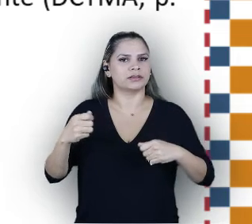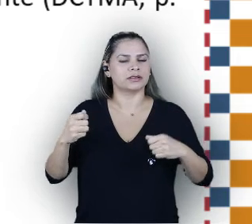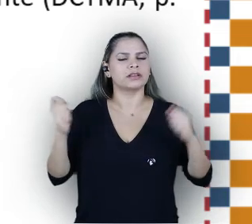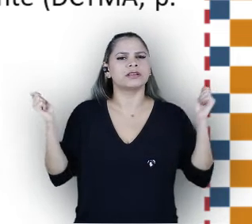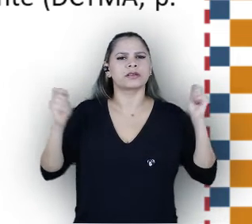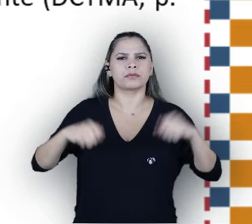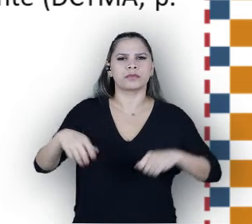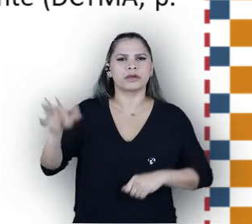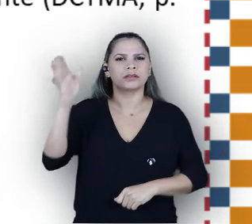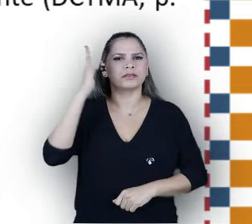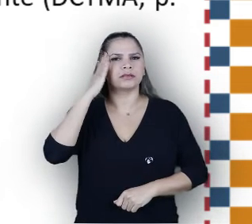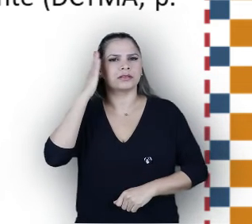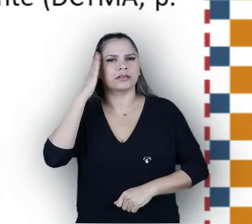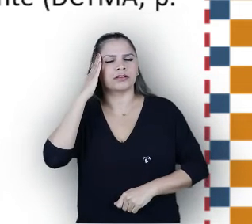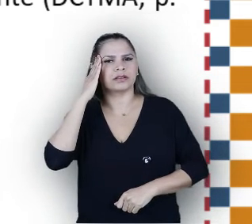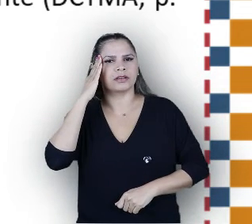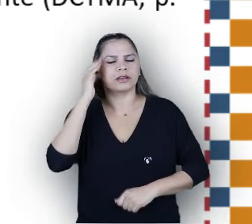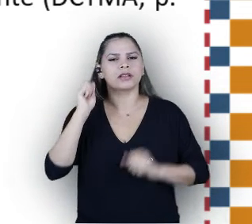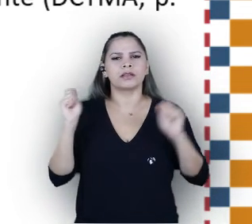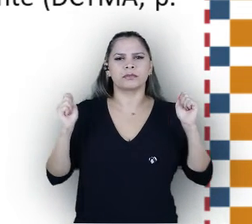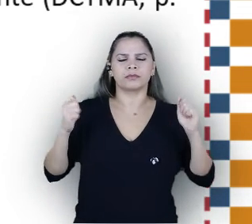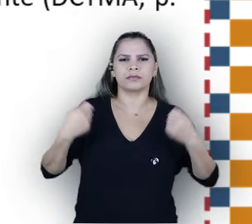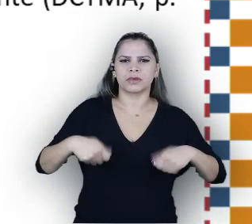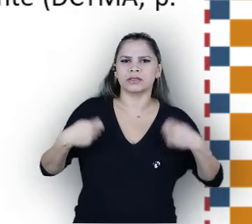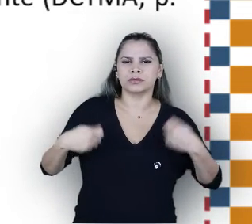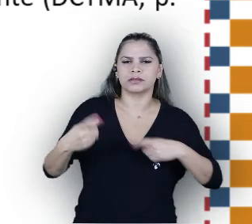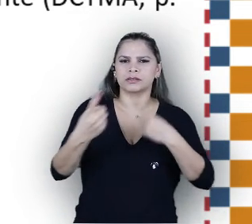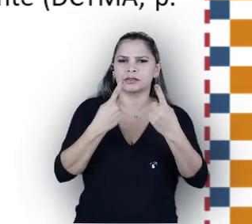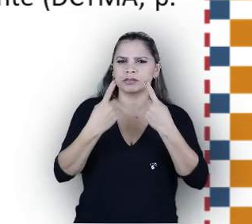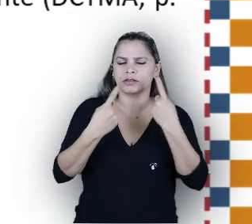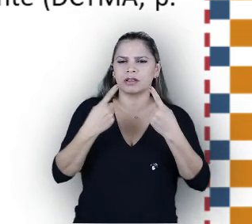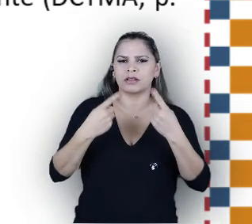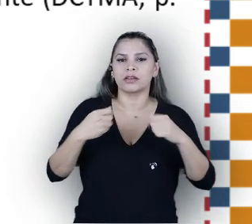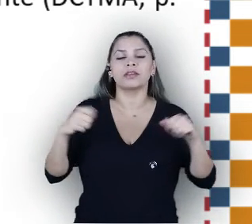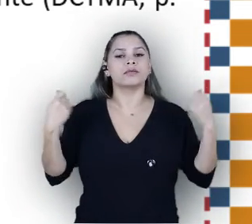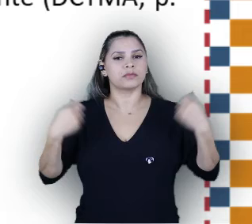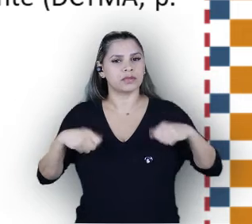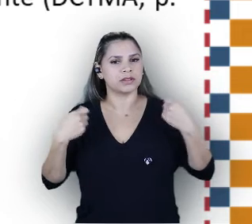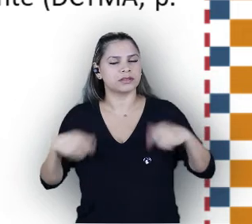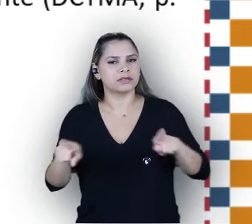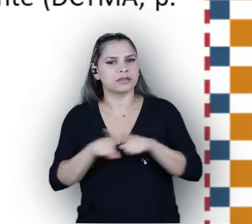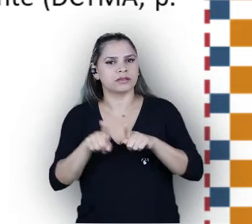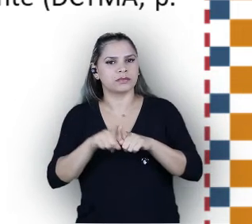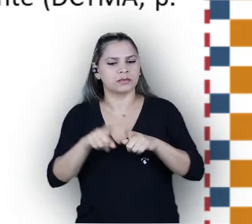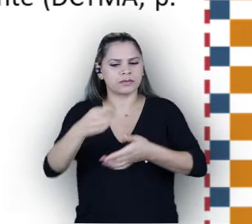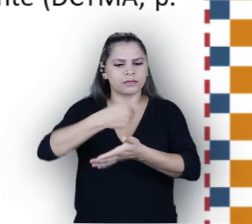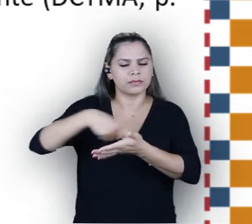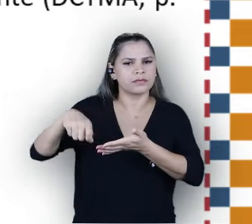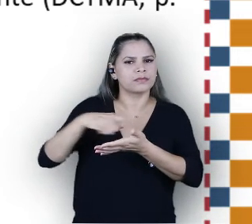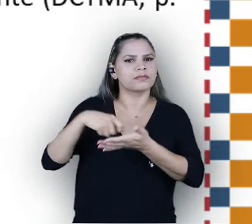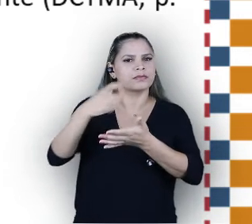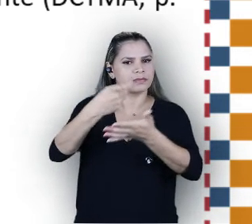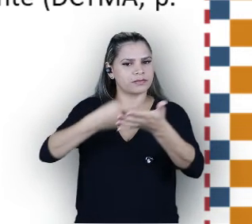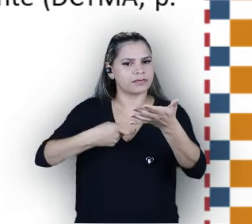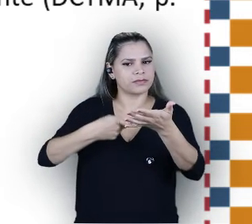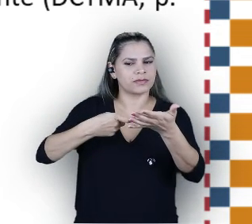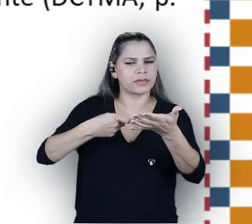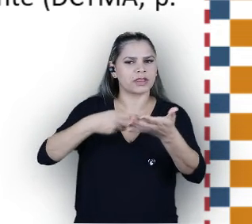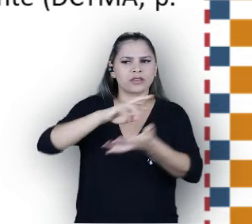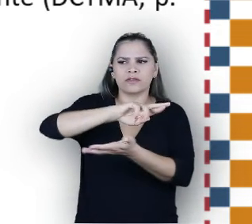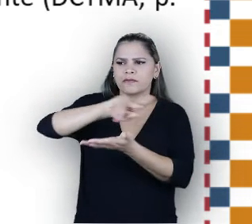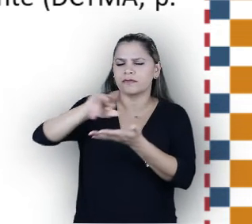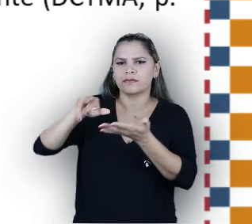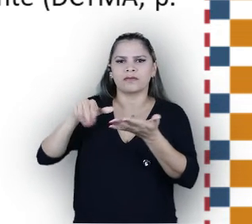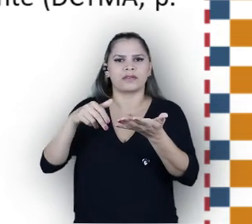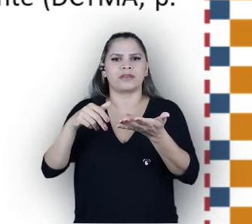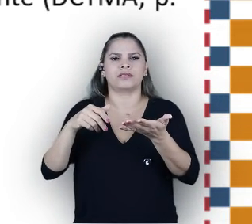guardar, interagir verbalmente, isto é, precisa ser capaz de compreender e participar de um diálogo ou de uma conversa